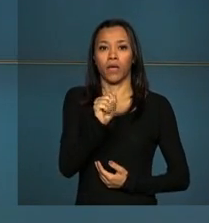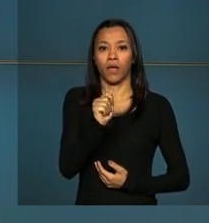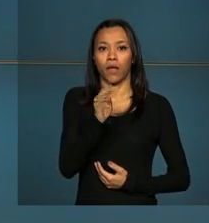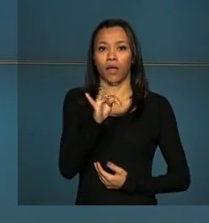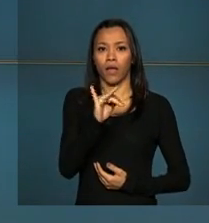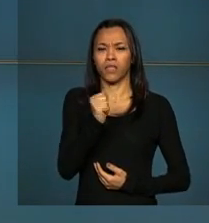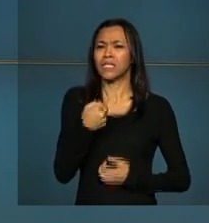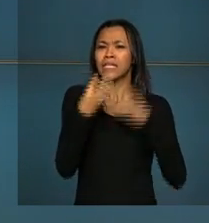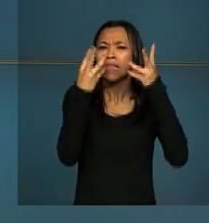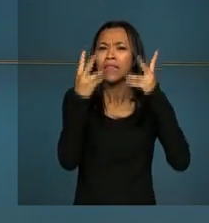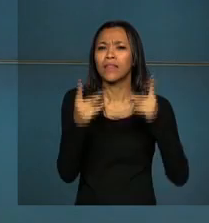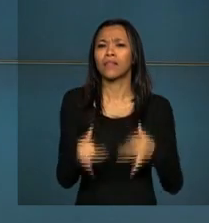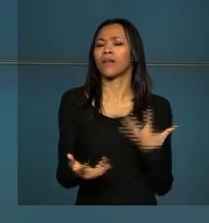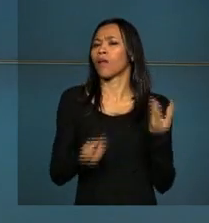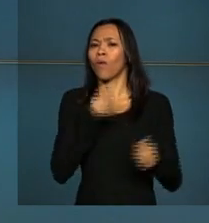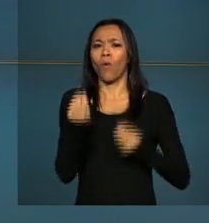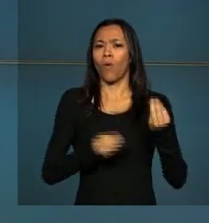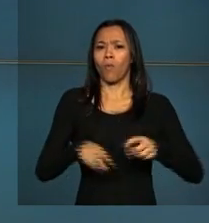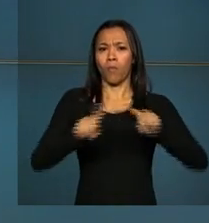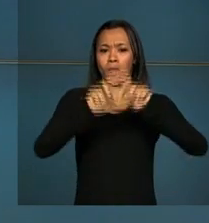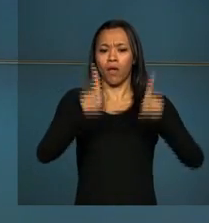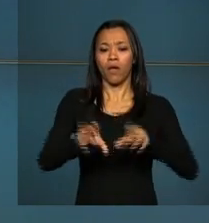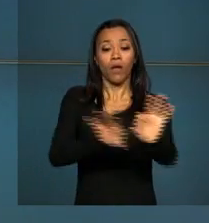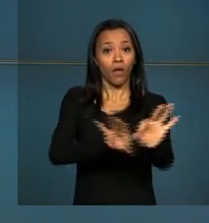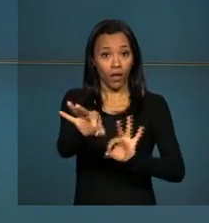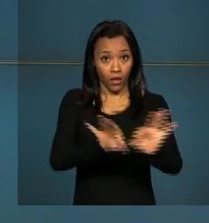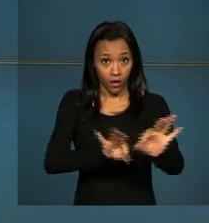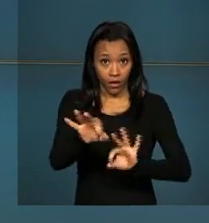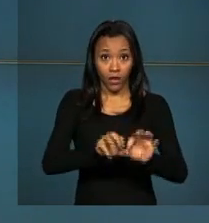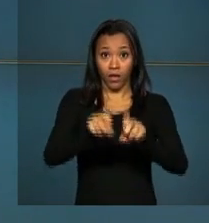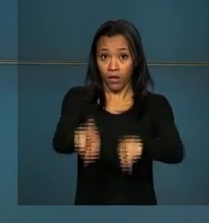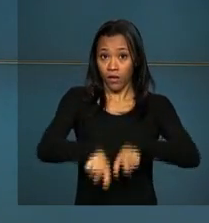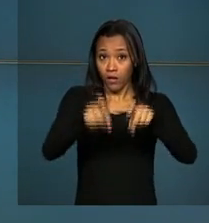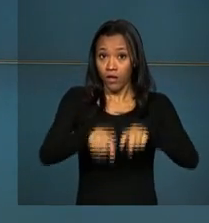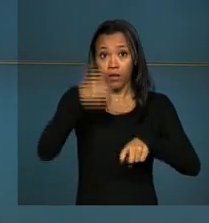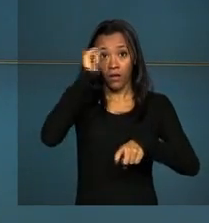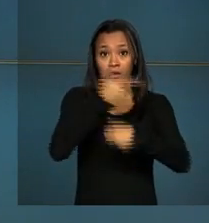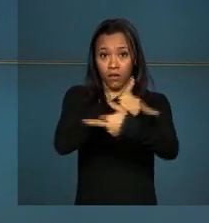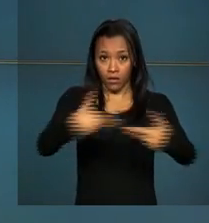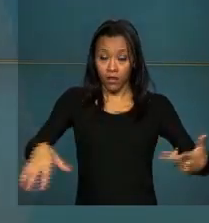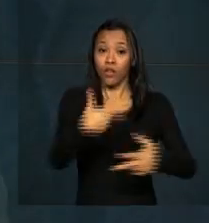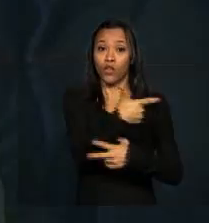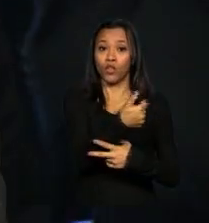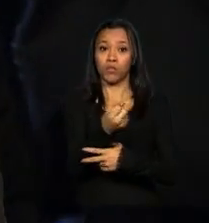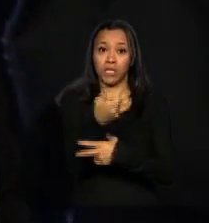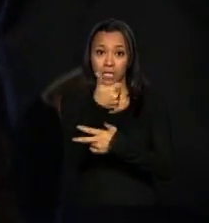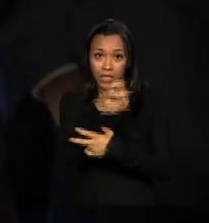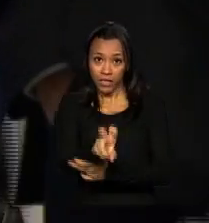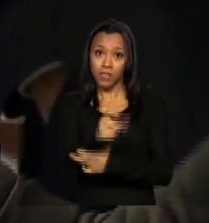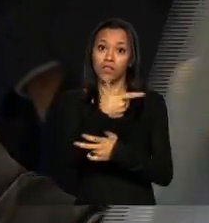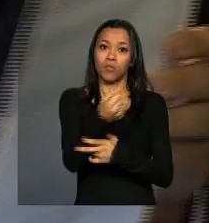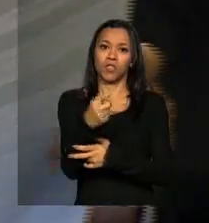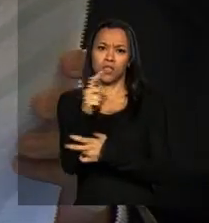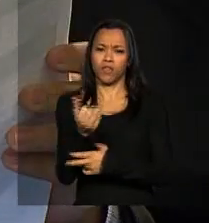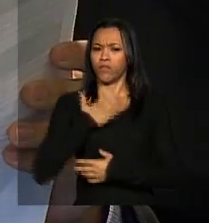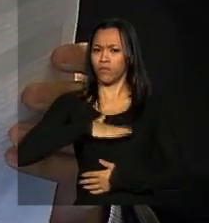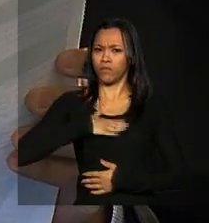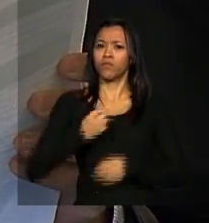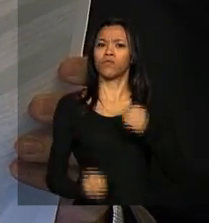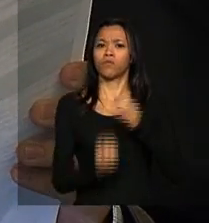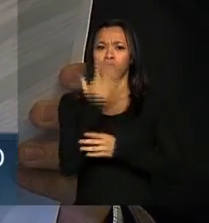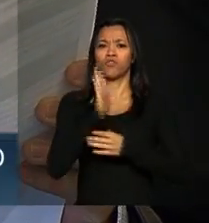Abreu, detalha agora o Plano Agrícola e Pecuário 2015-2016, que foi lançado agora há pouco em cerimônia no Palácio do Planalto.